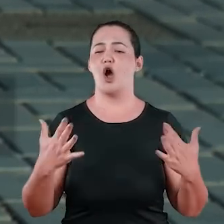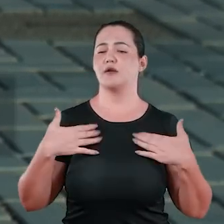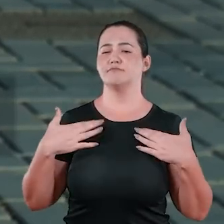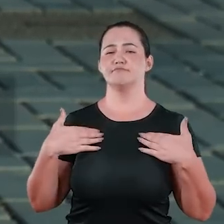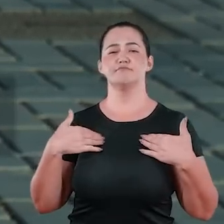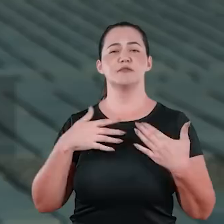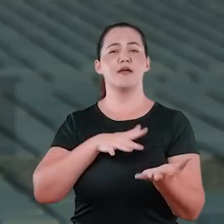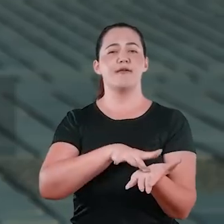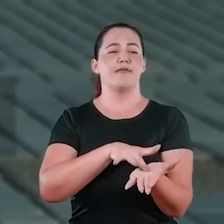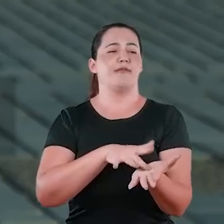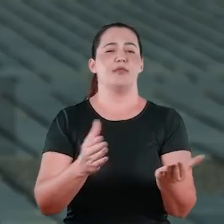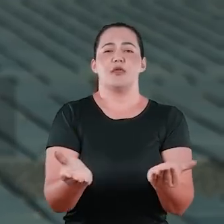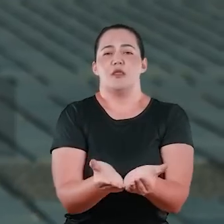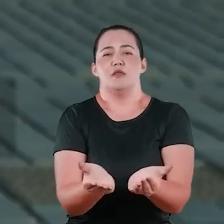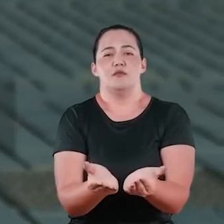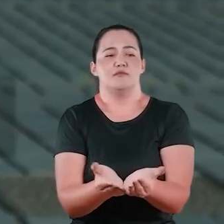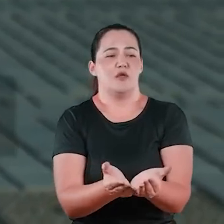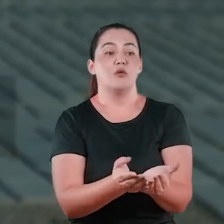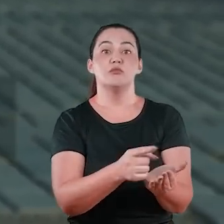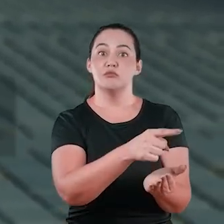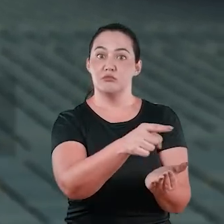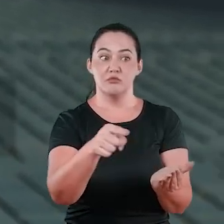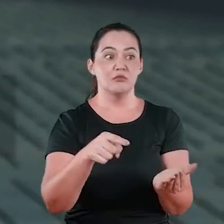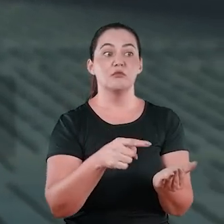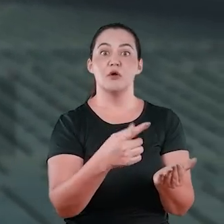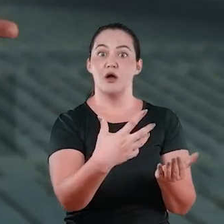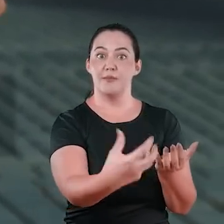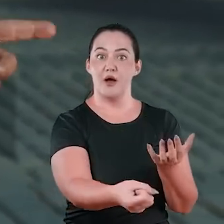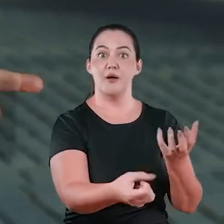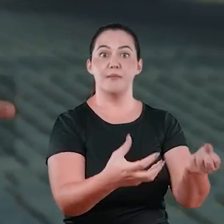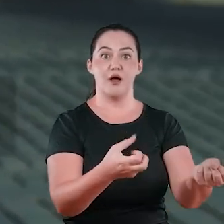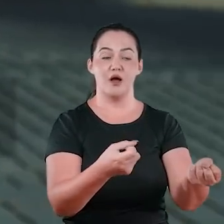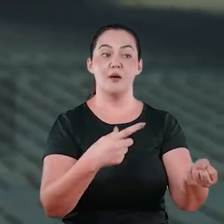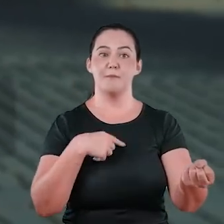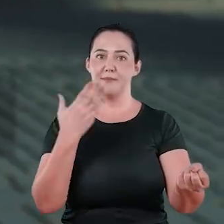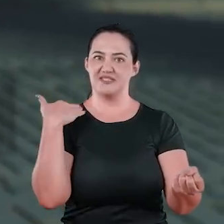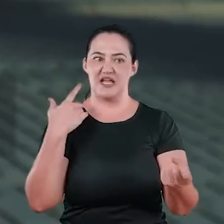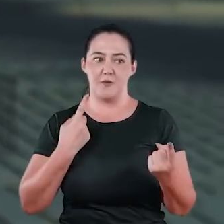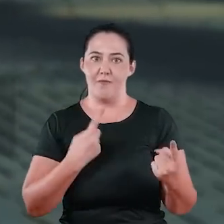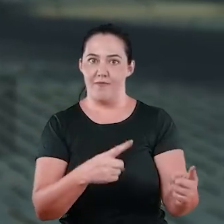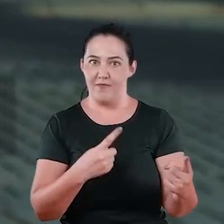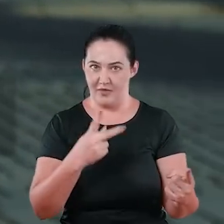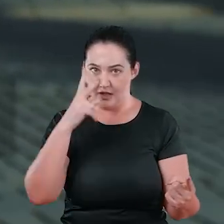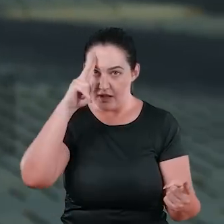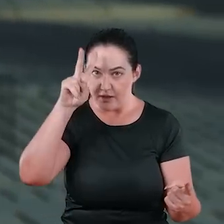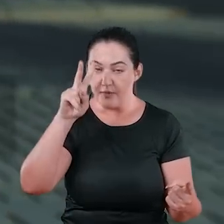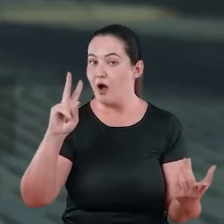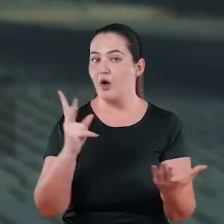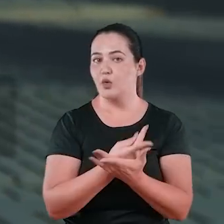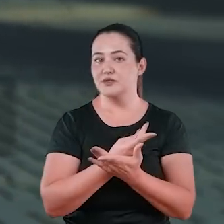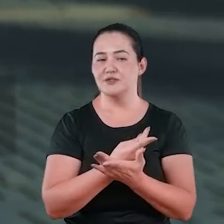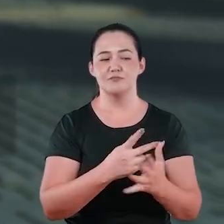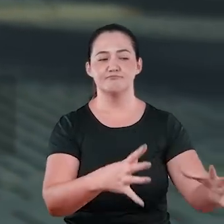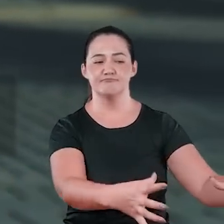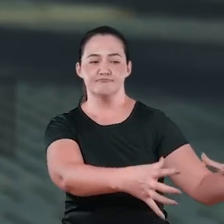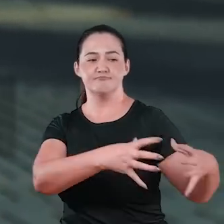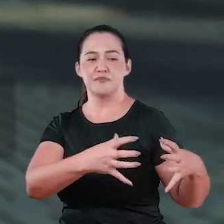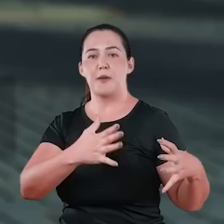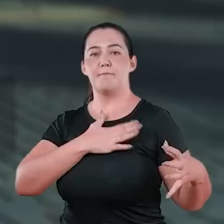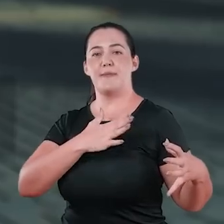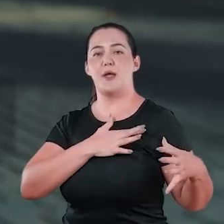do imperador. E a igreja cristã, que antes era perseguida, vai se tornar a senhora da